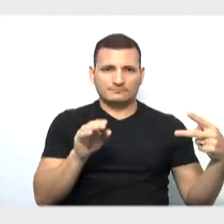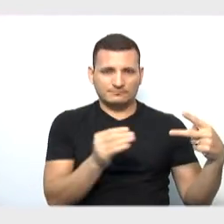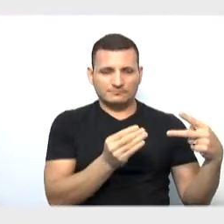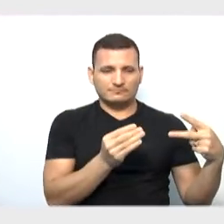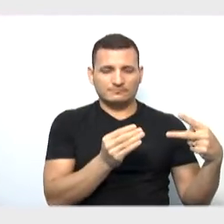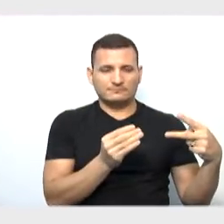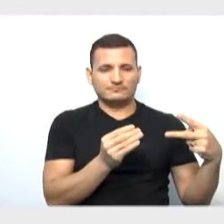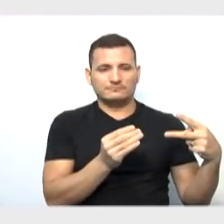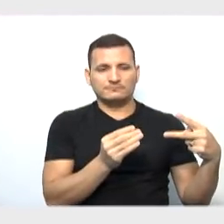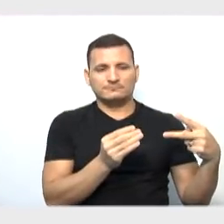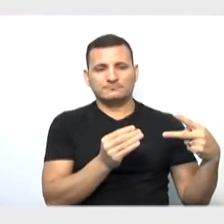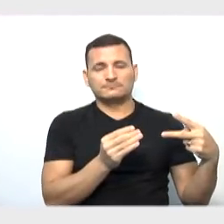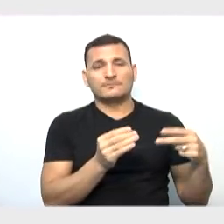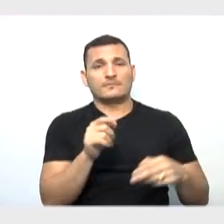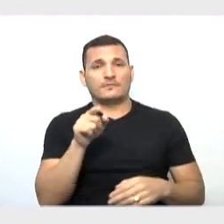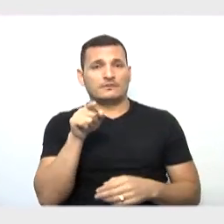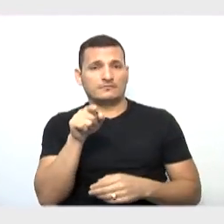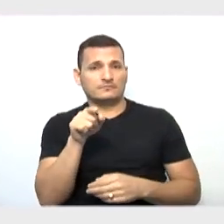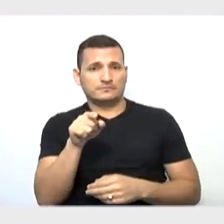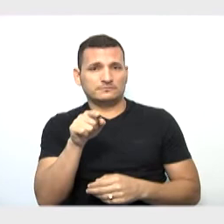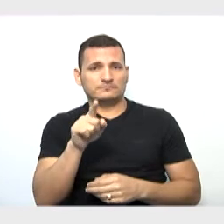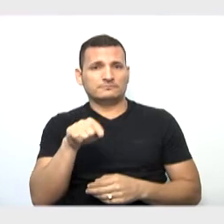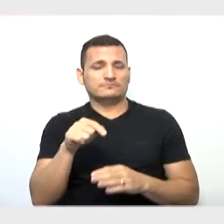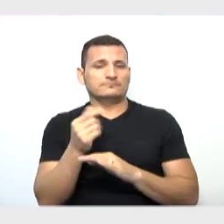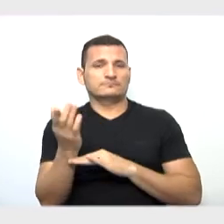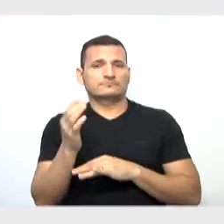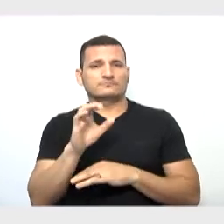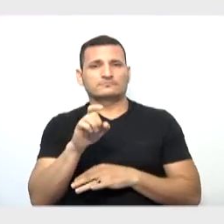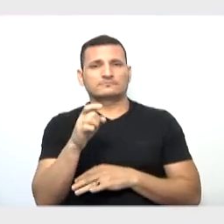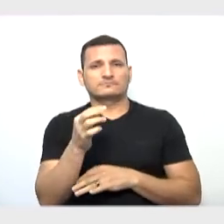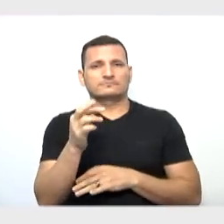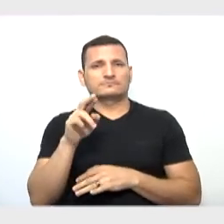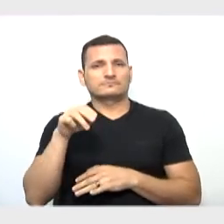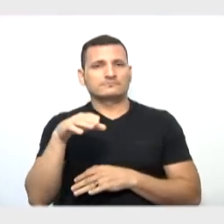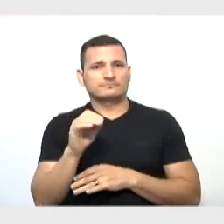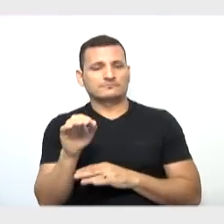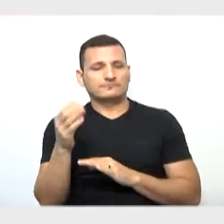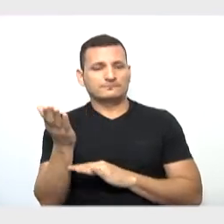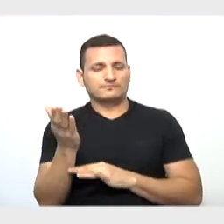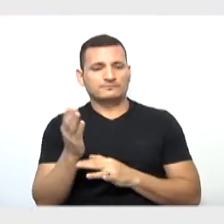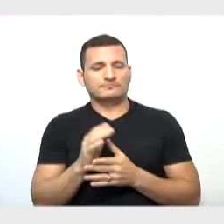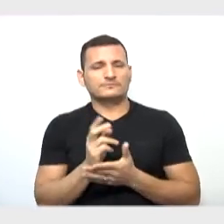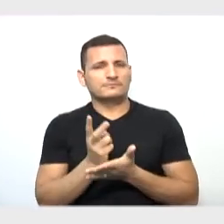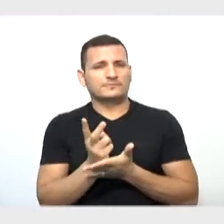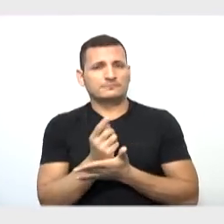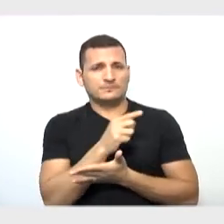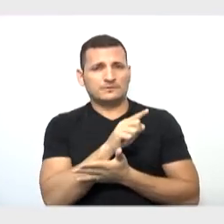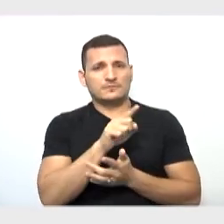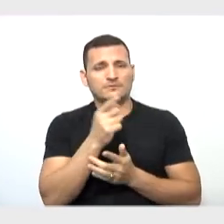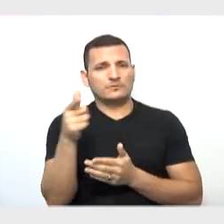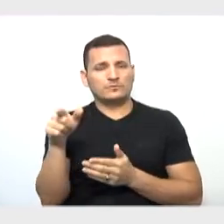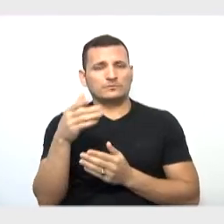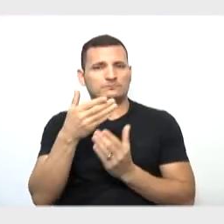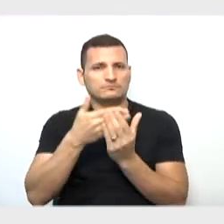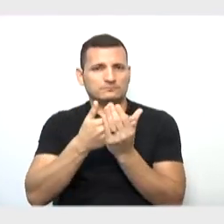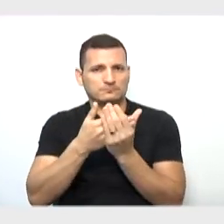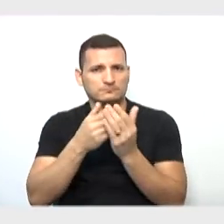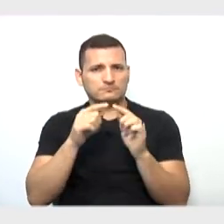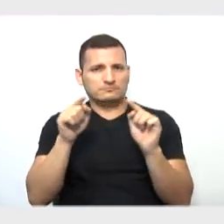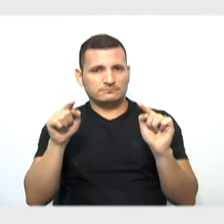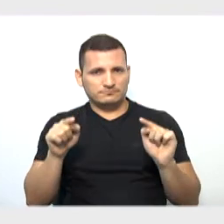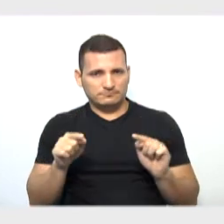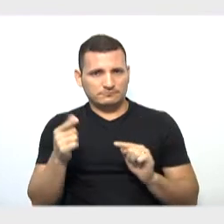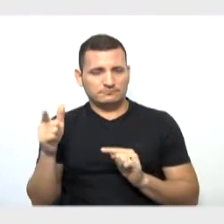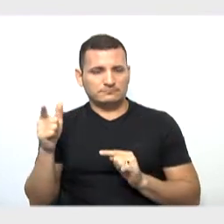código HTML. Aqui eu estou fazendo o externo. É a mesma coisa que eu fiz lá, só que eu faço em outro arquivo.